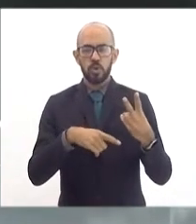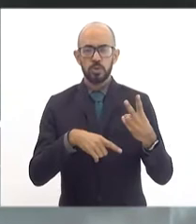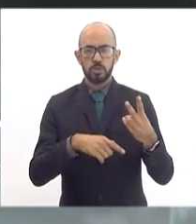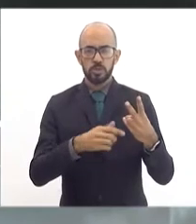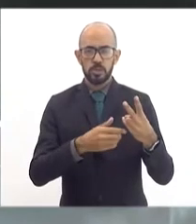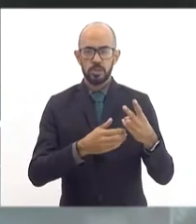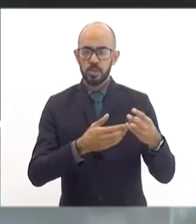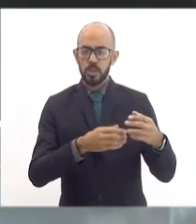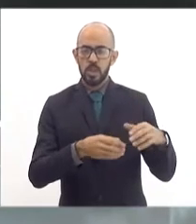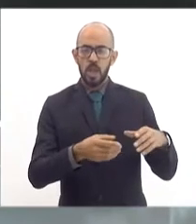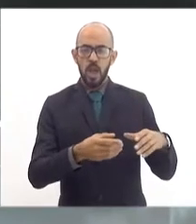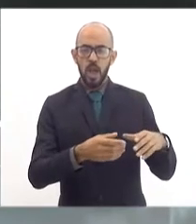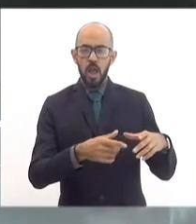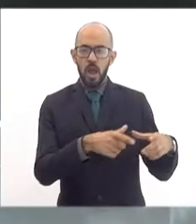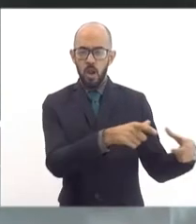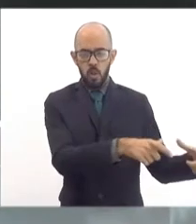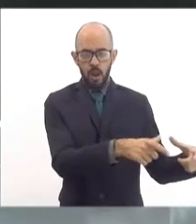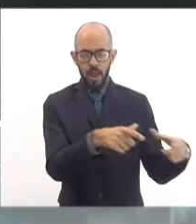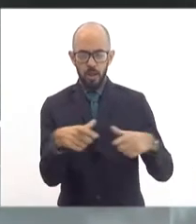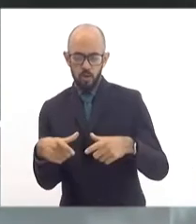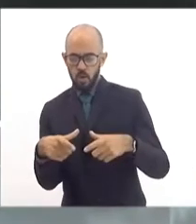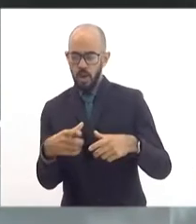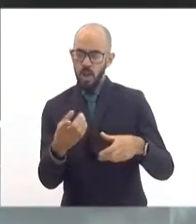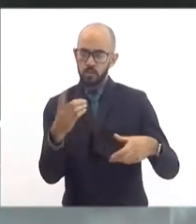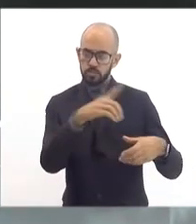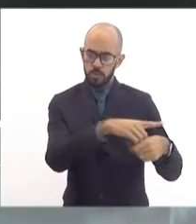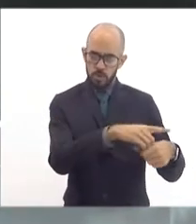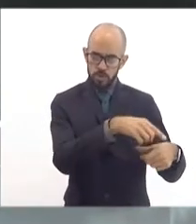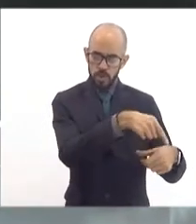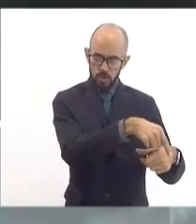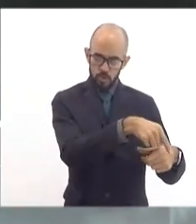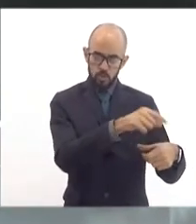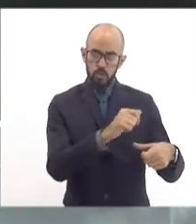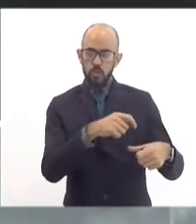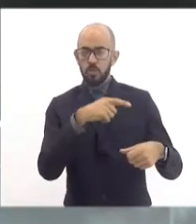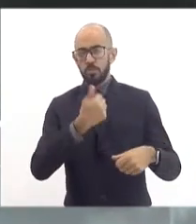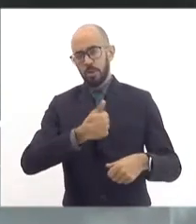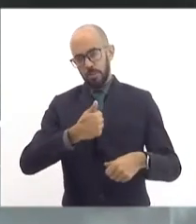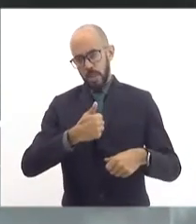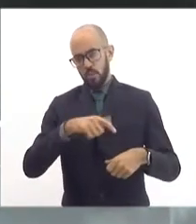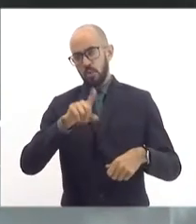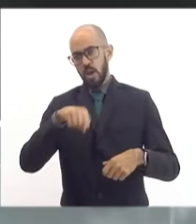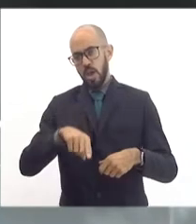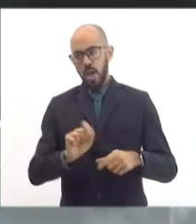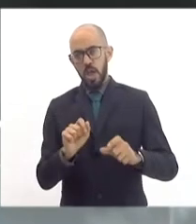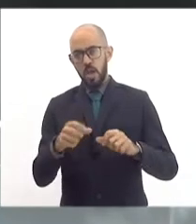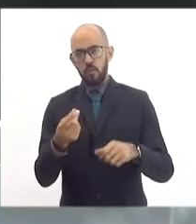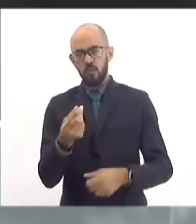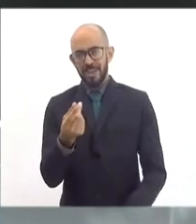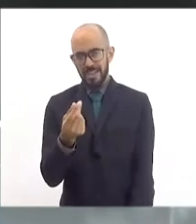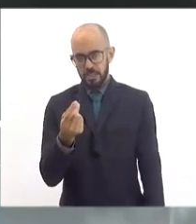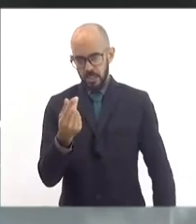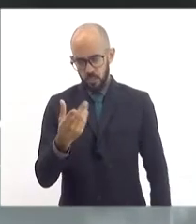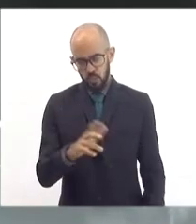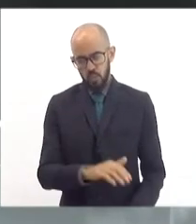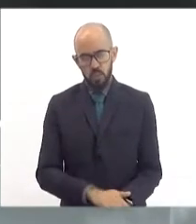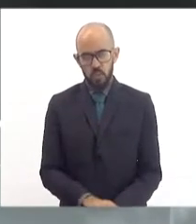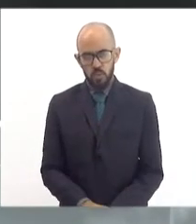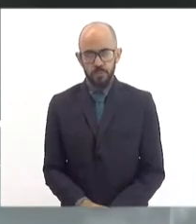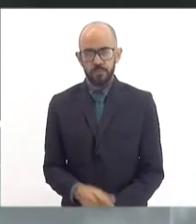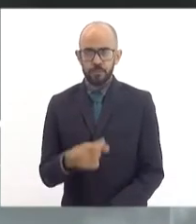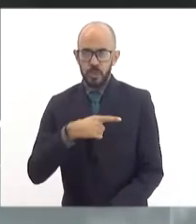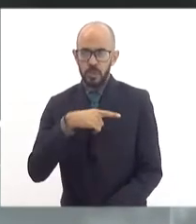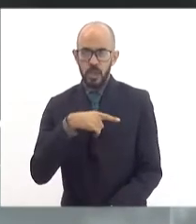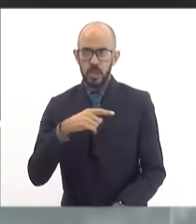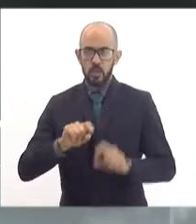tem duas formas de gestão. O sistema financeiro, onde